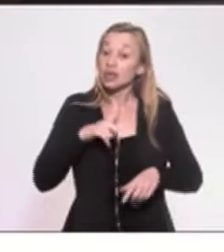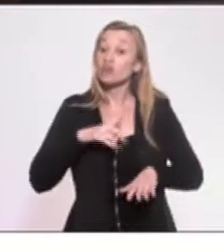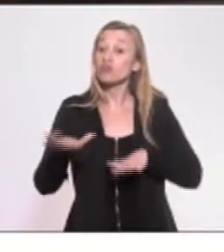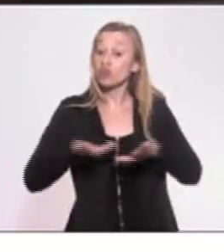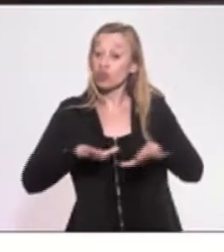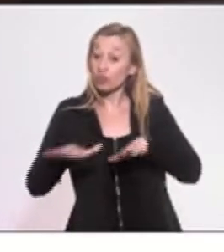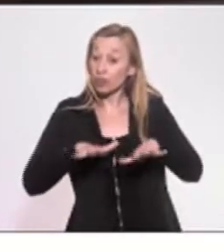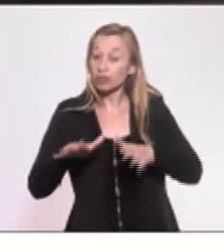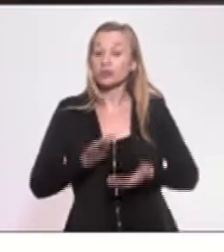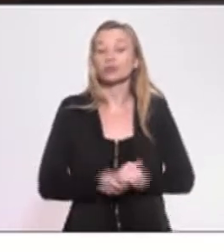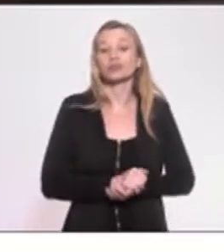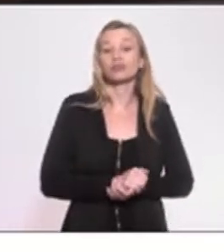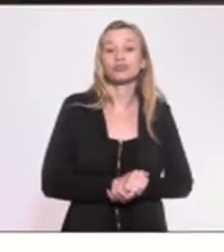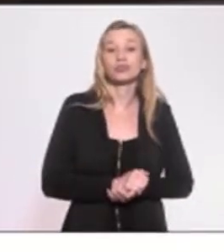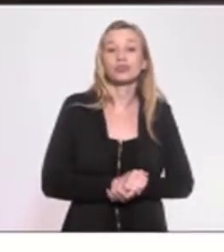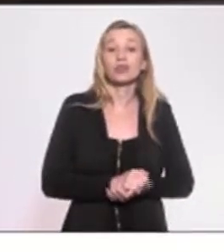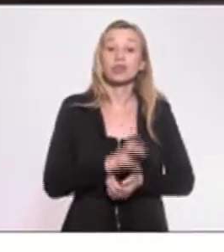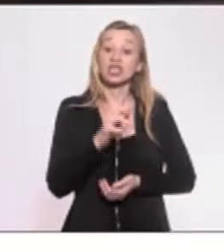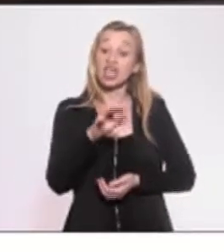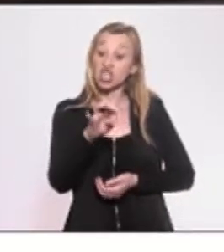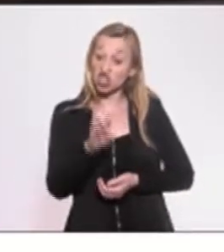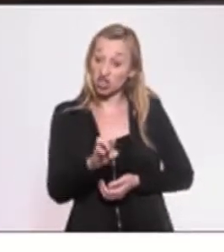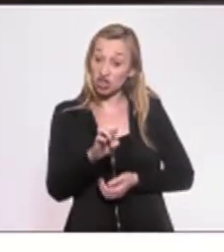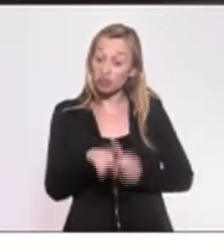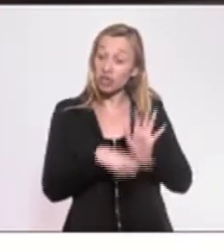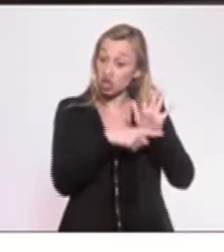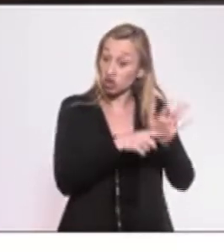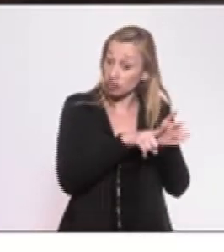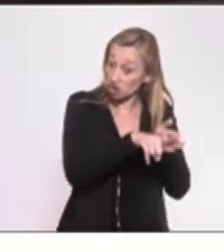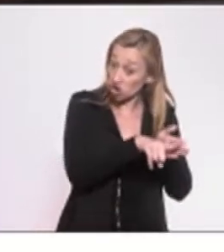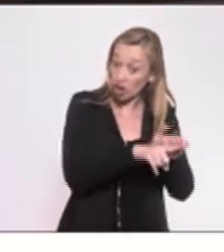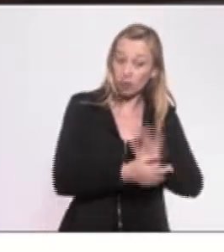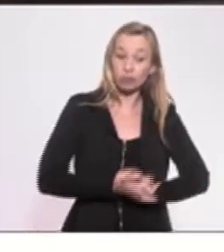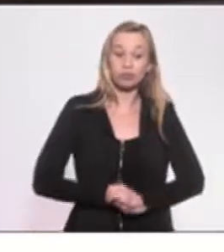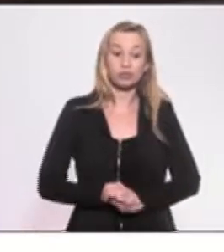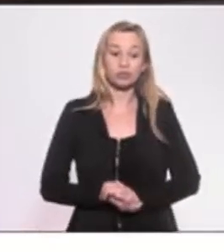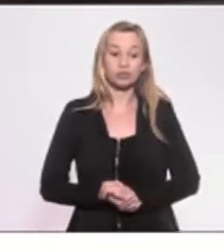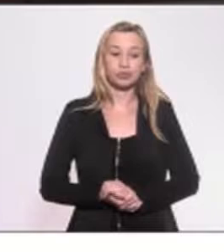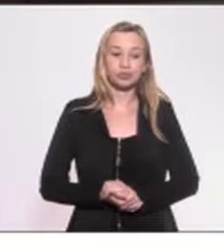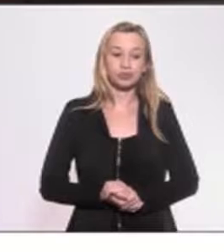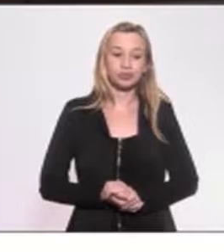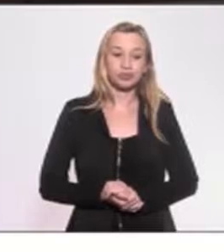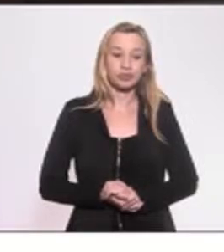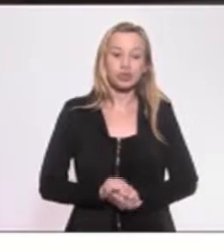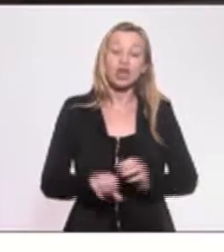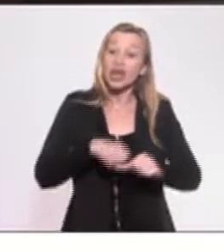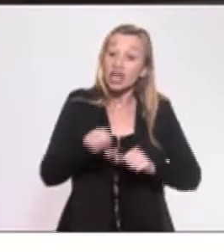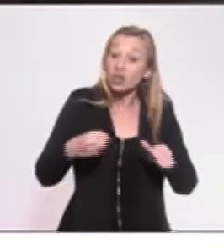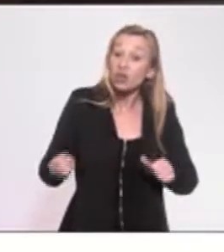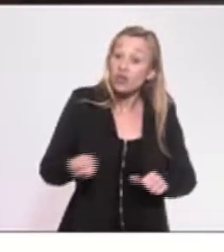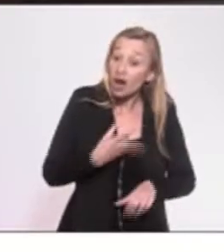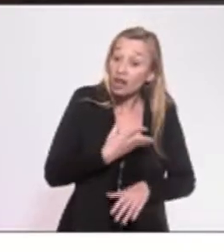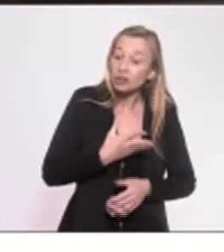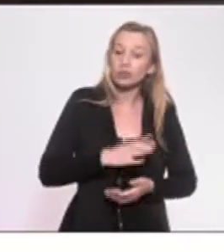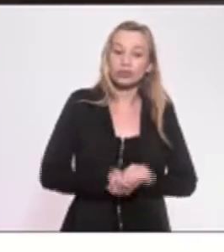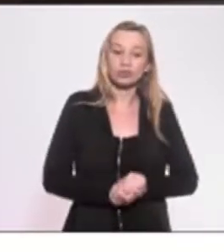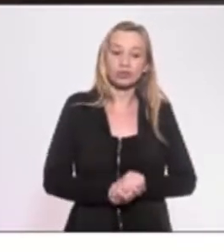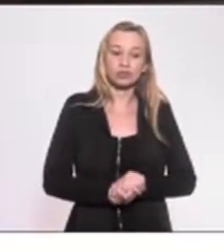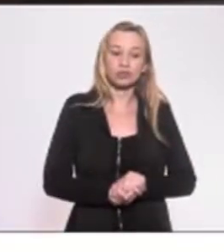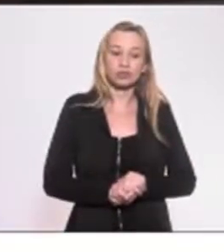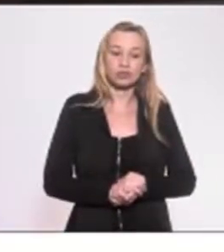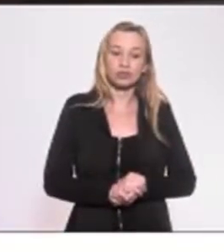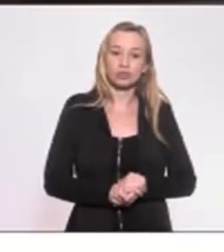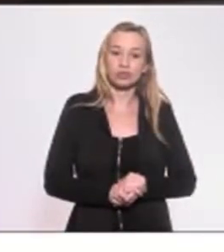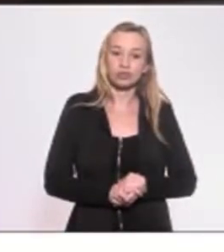movimento para que esse regime de recuperação fiscal seja renovado